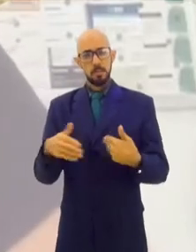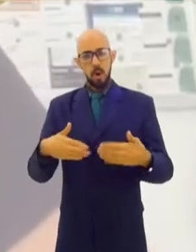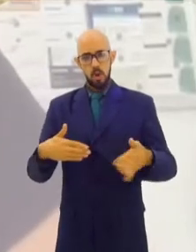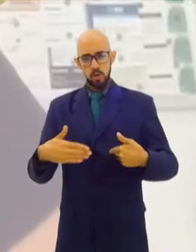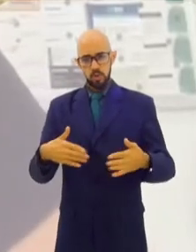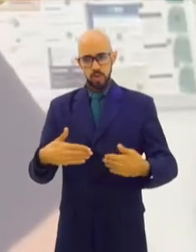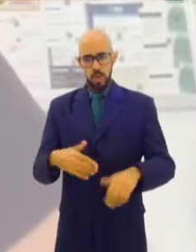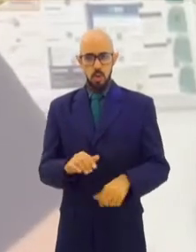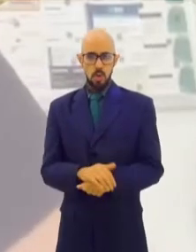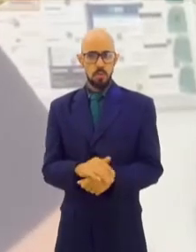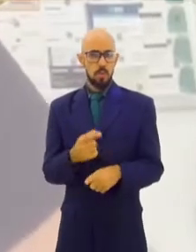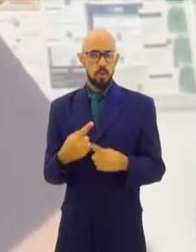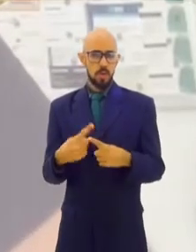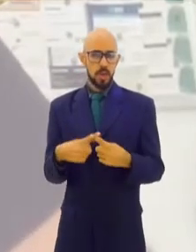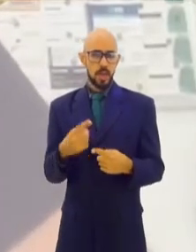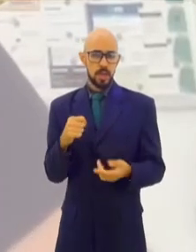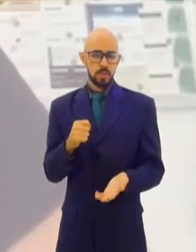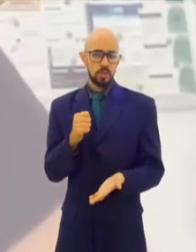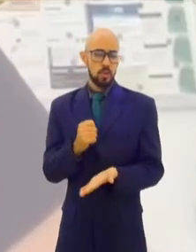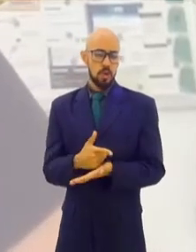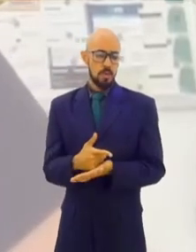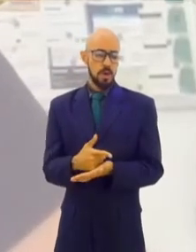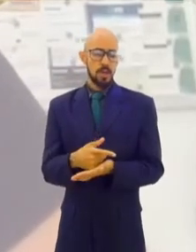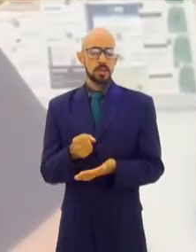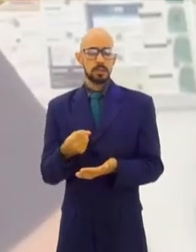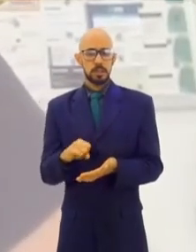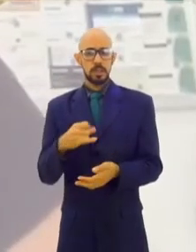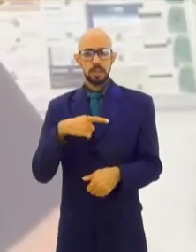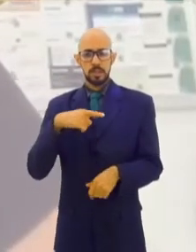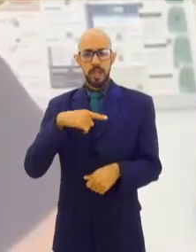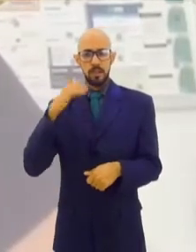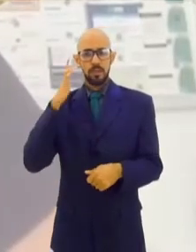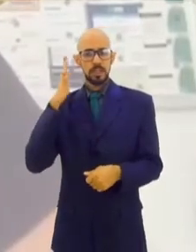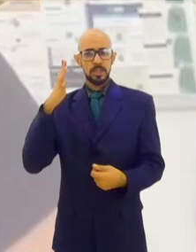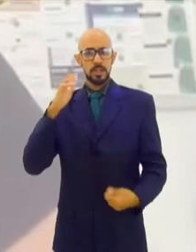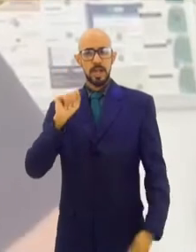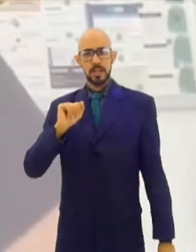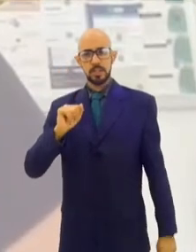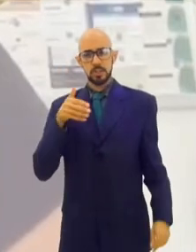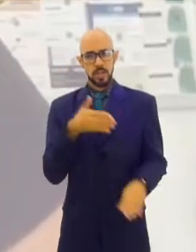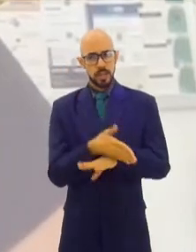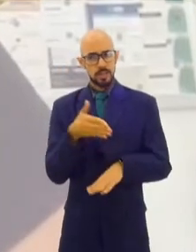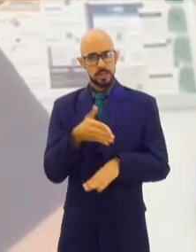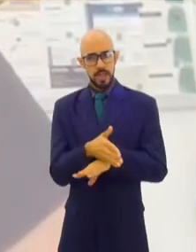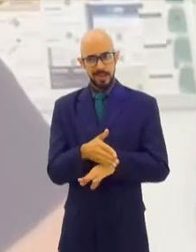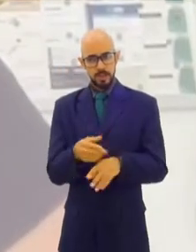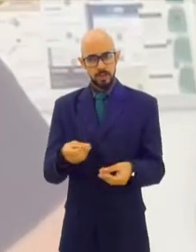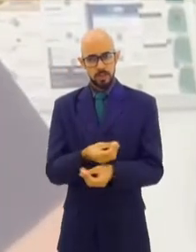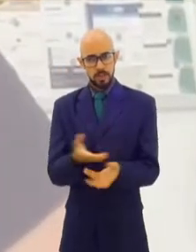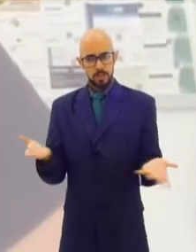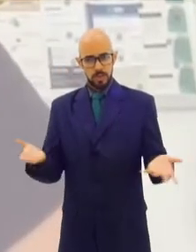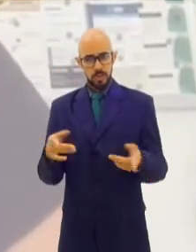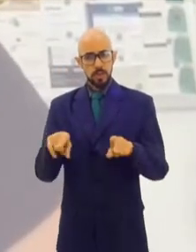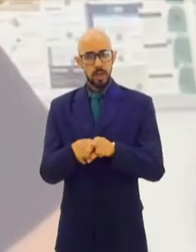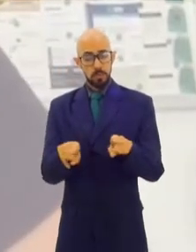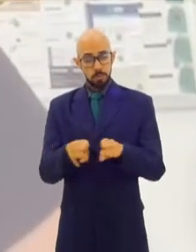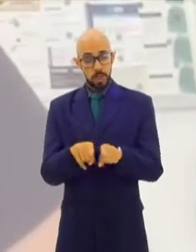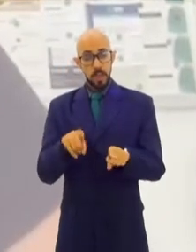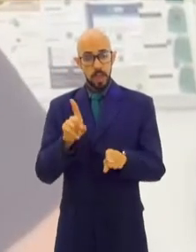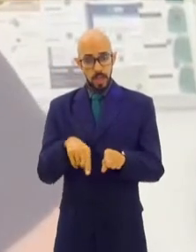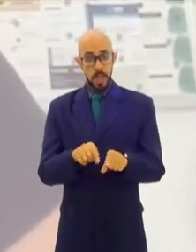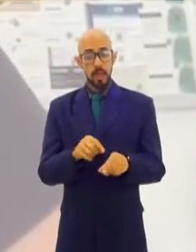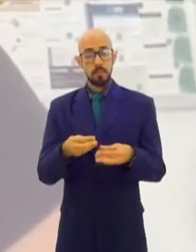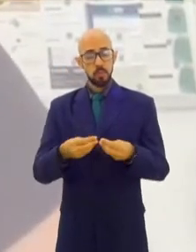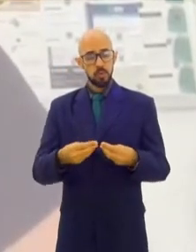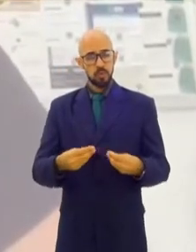obviamente da necessidade de produção né porque consumo se por um lado tem a facilidade de acesso à cidade de